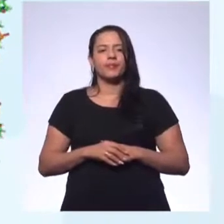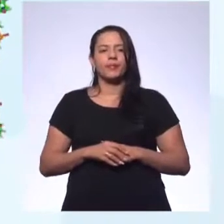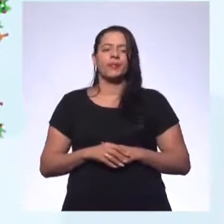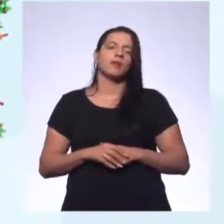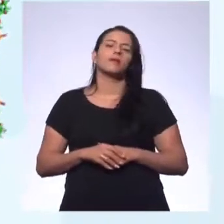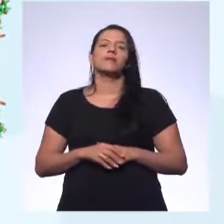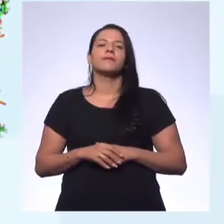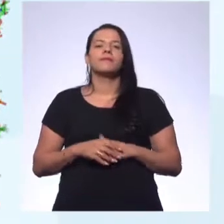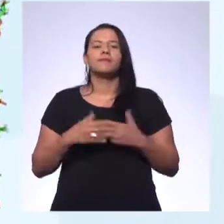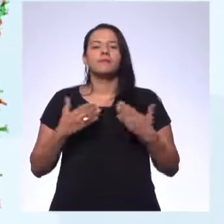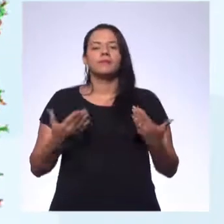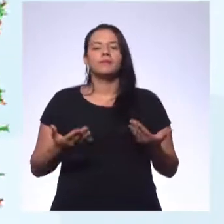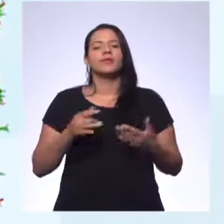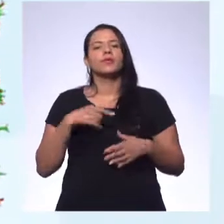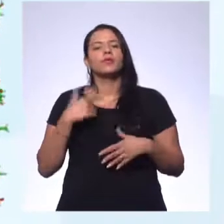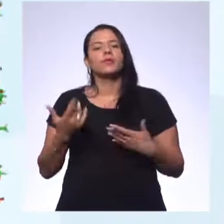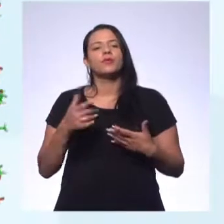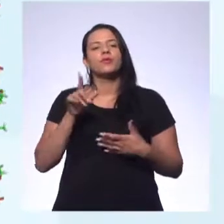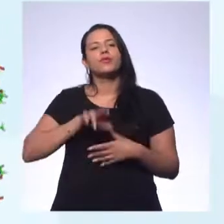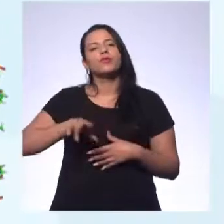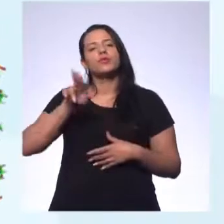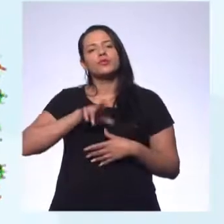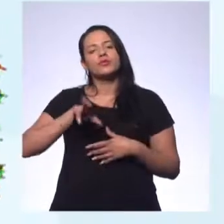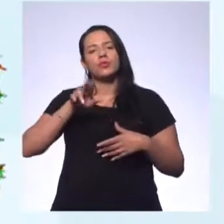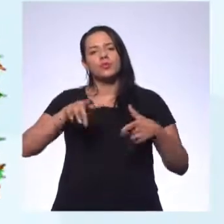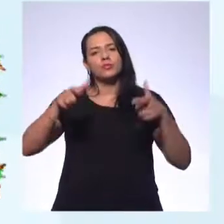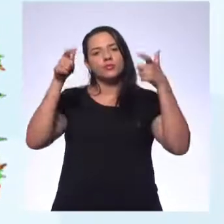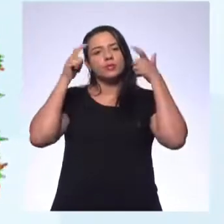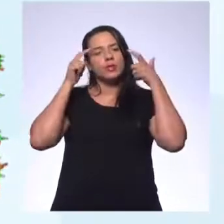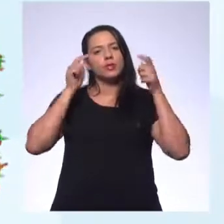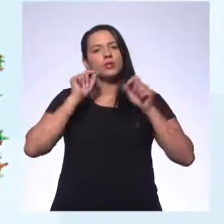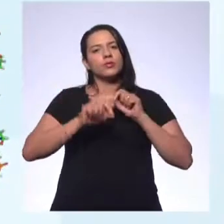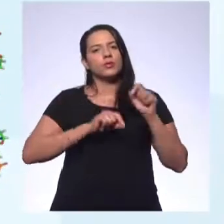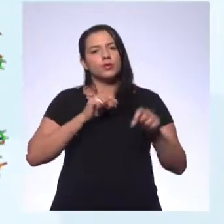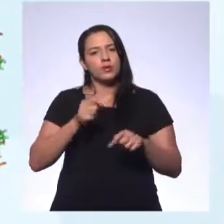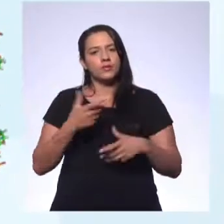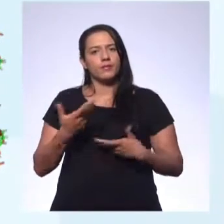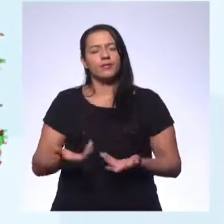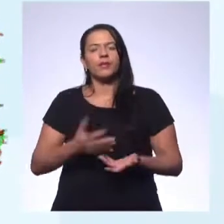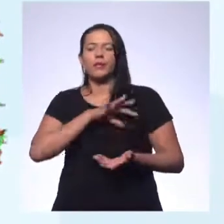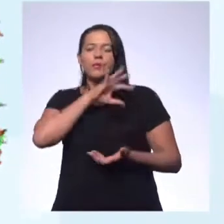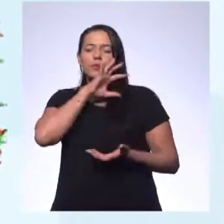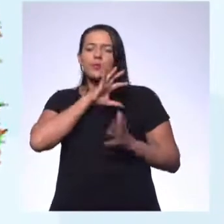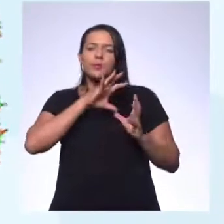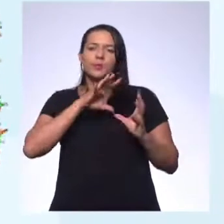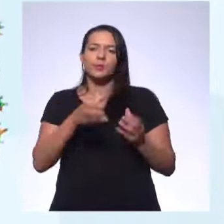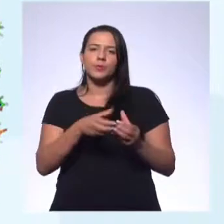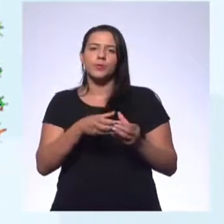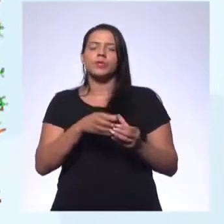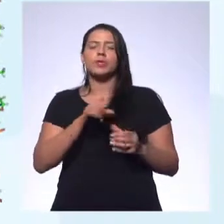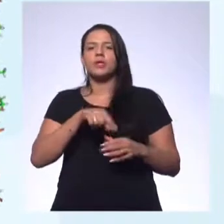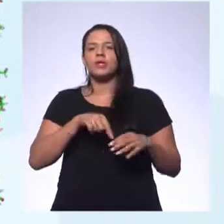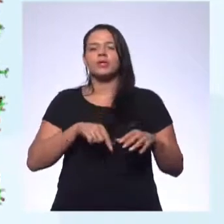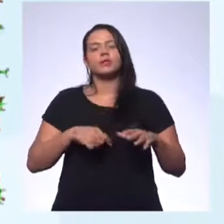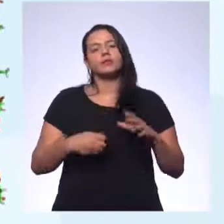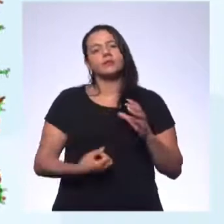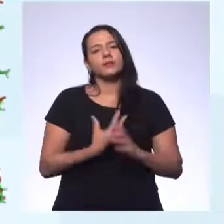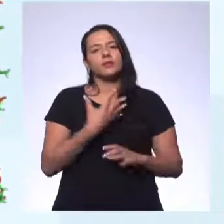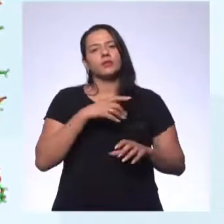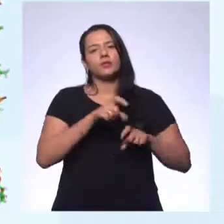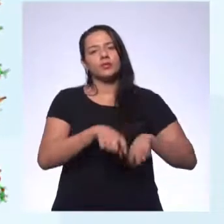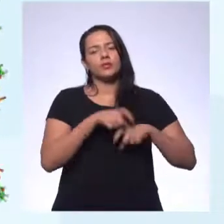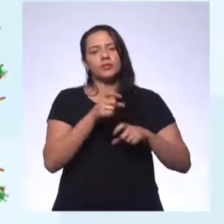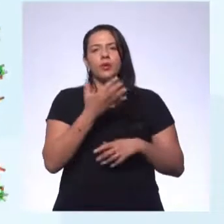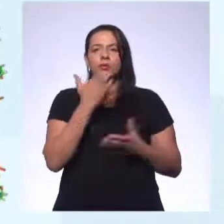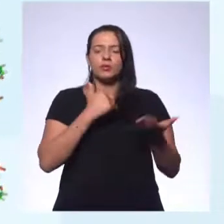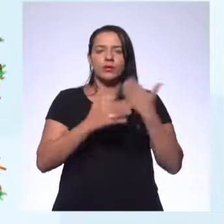reinos, quais foram os critérios utilizados? Né? Se os seres eles produzem seu próprio alimento ou se